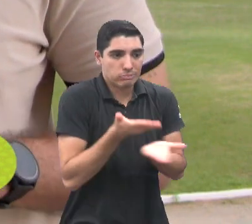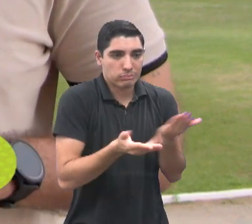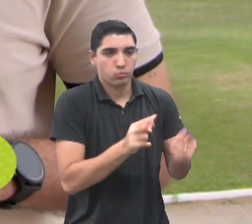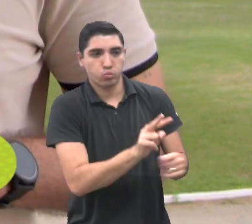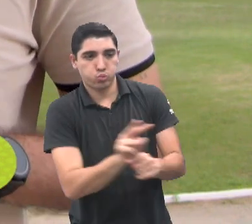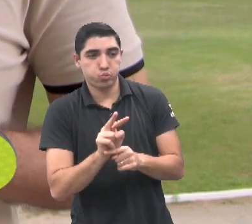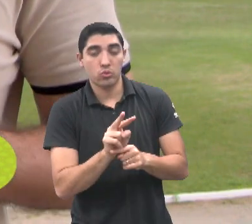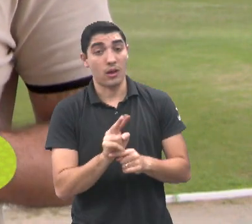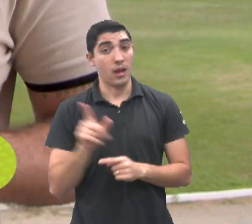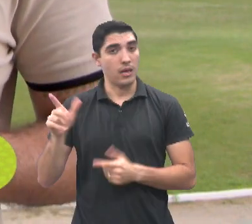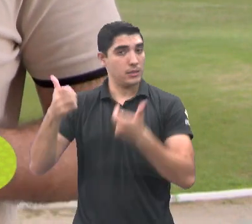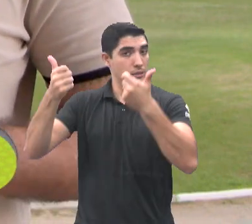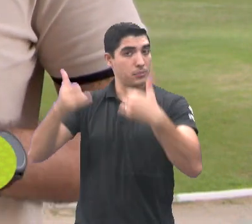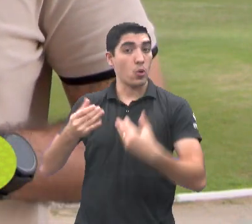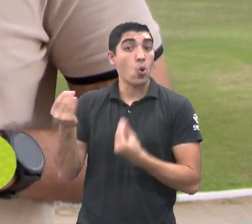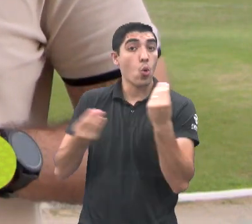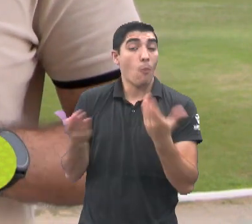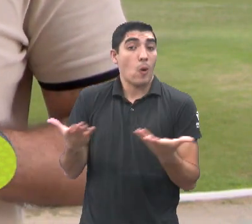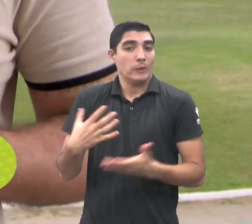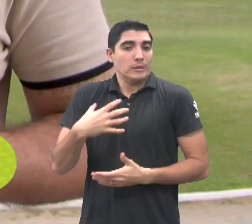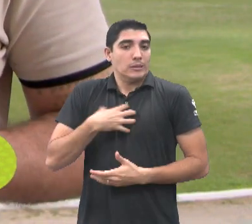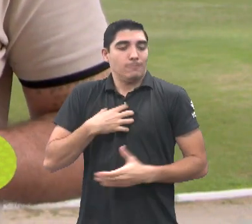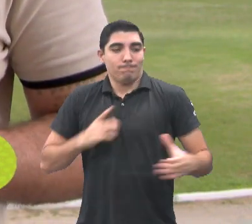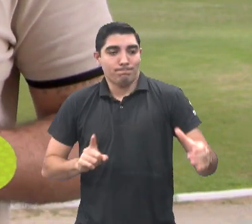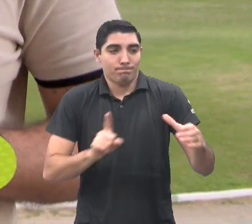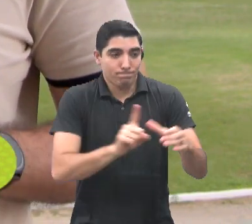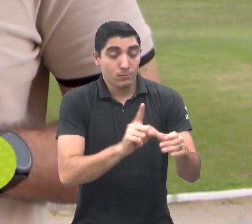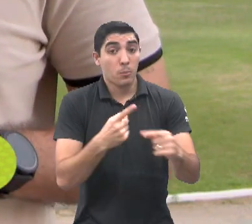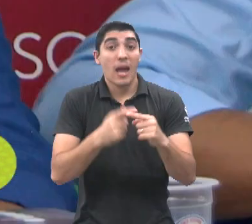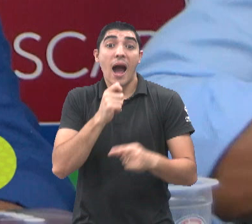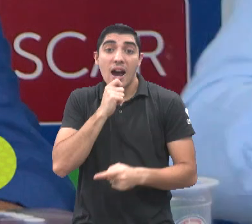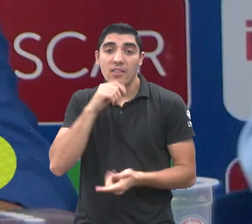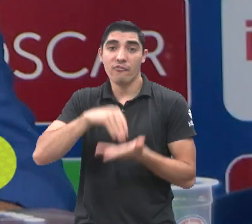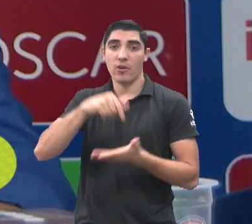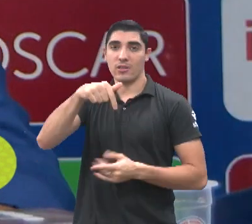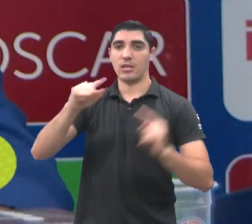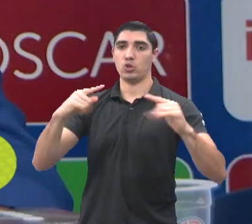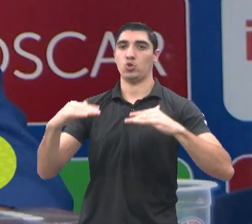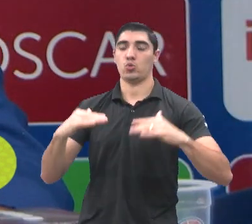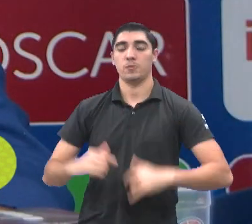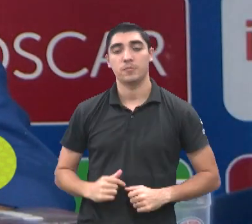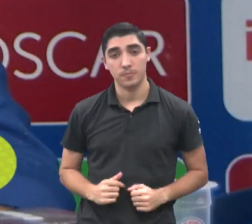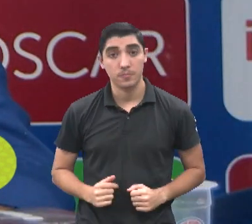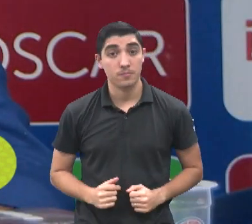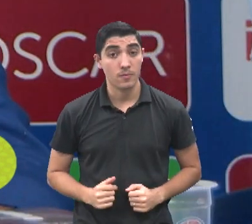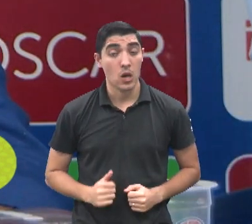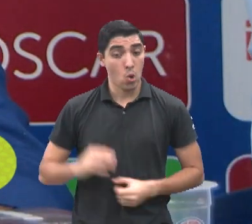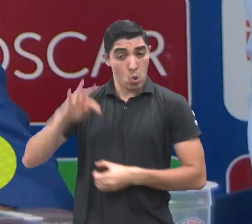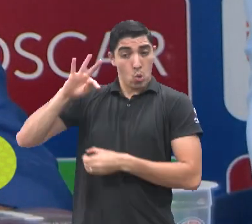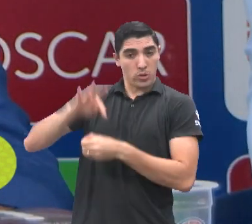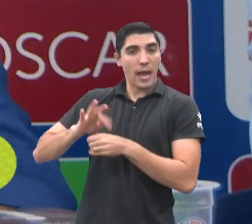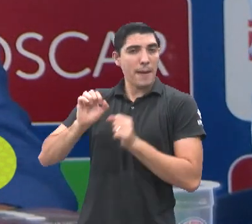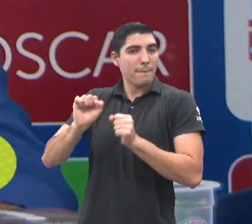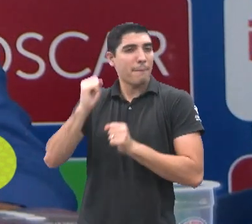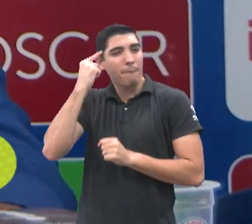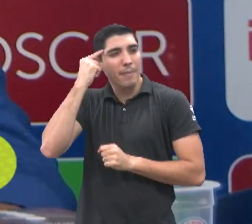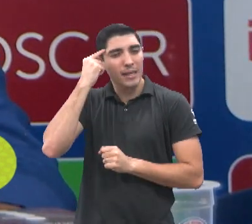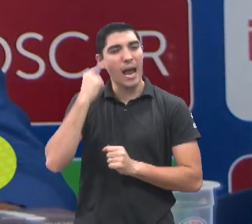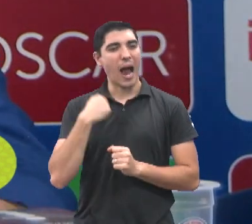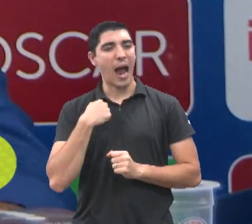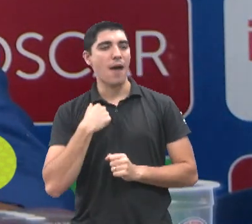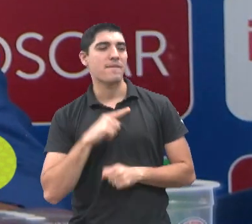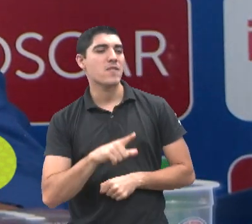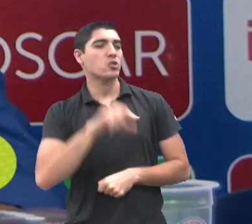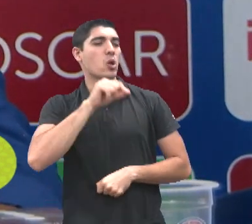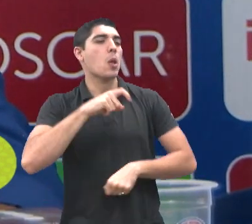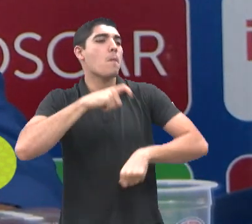vai ser comandar a Águia do Vale nessas últimas 7 rodadas que faltam. O treinador de futebol ele não pode escolher o momento